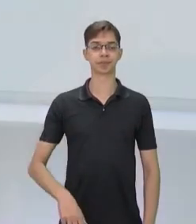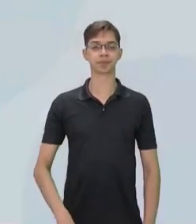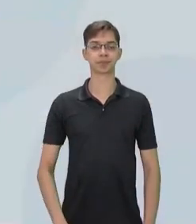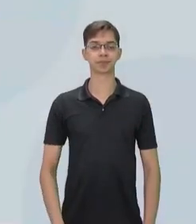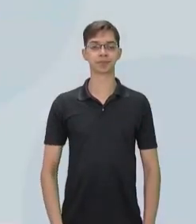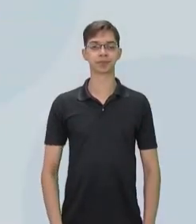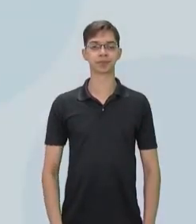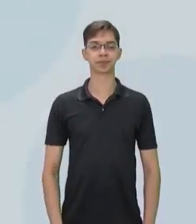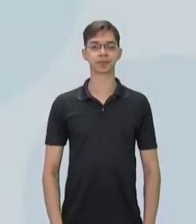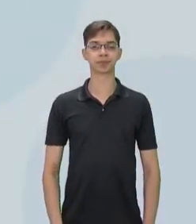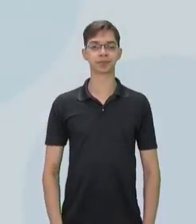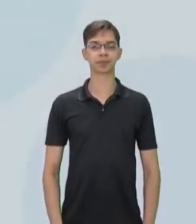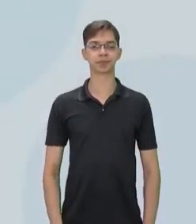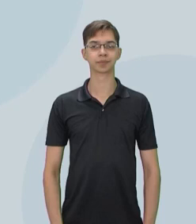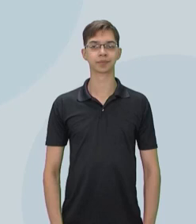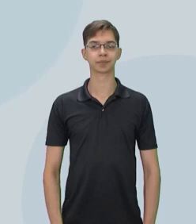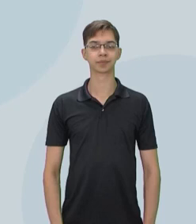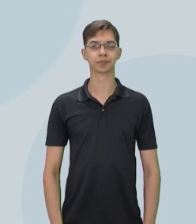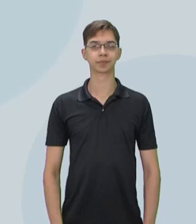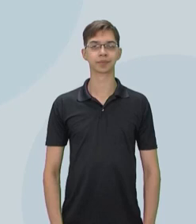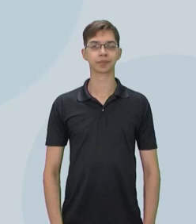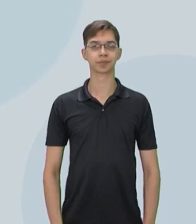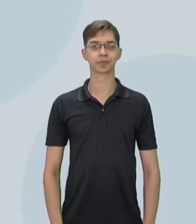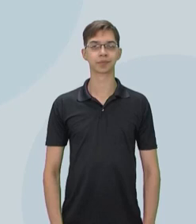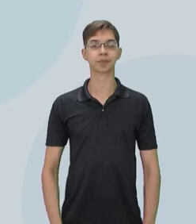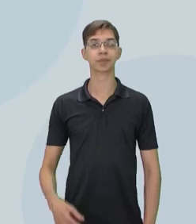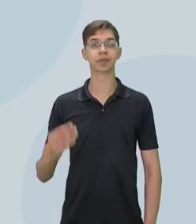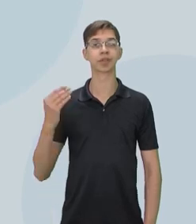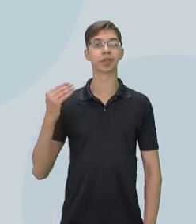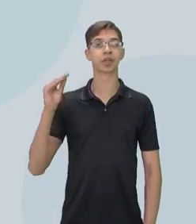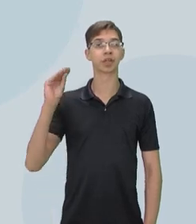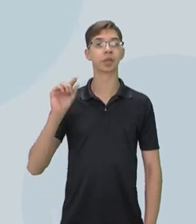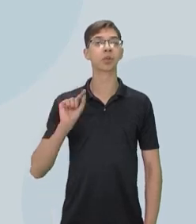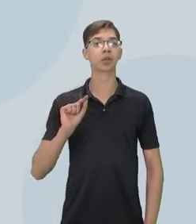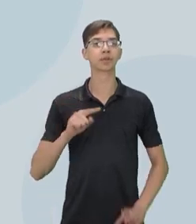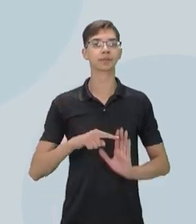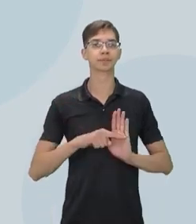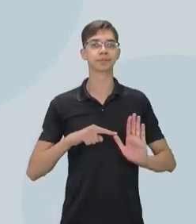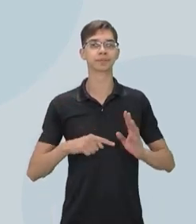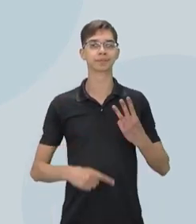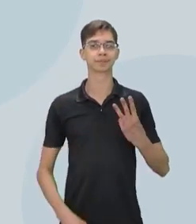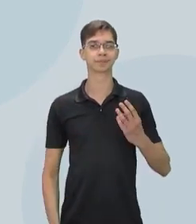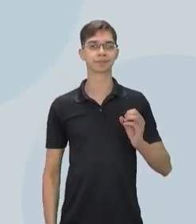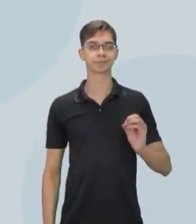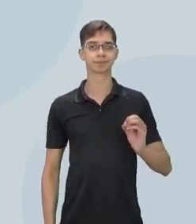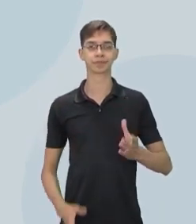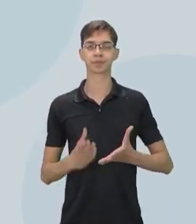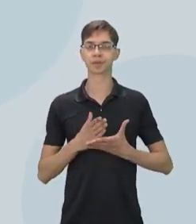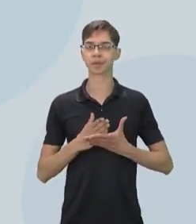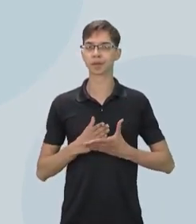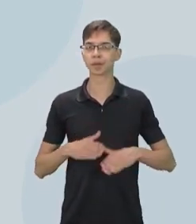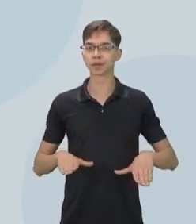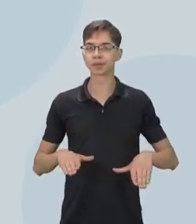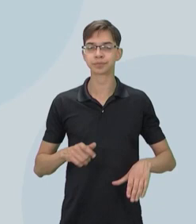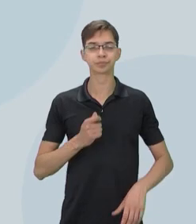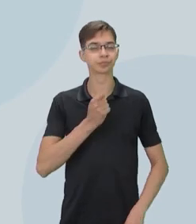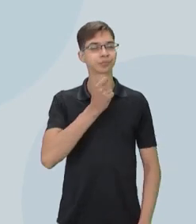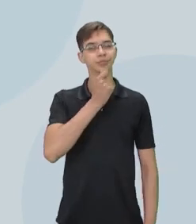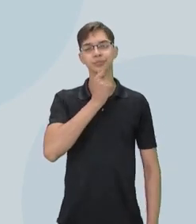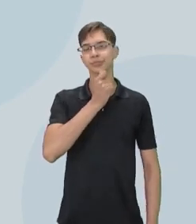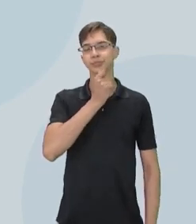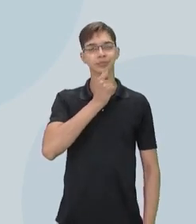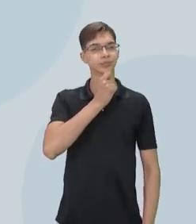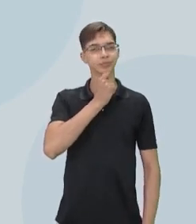neste pedacinho aqui, eu vou colocar menos 30. Mas não acabou, eu ainda tenho que continuar.